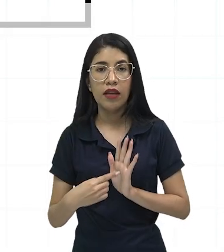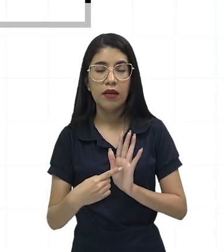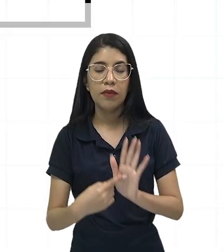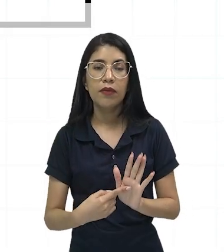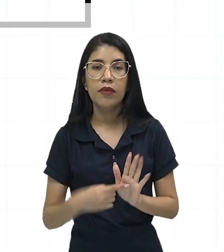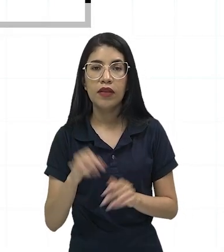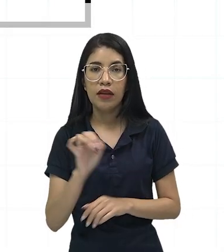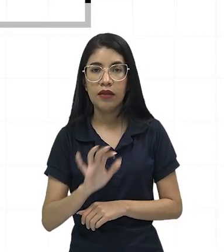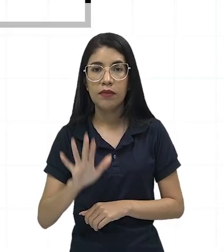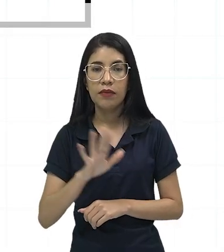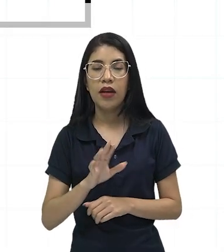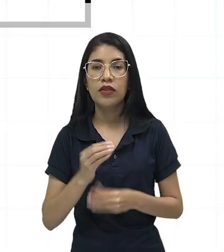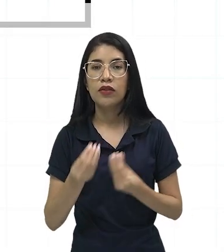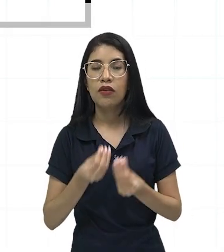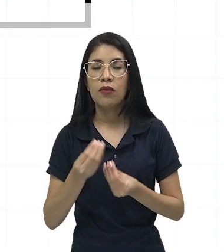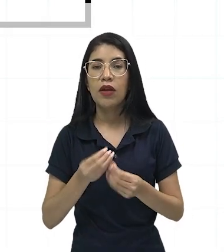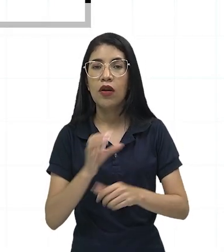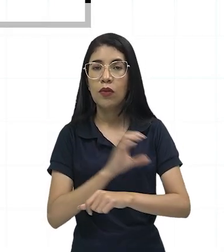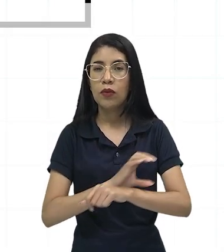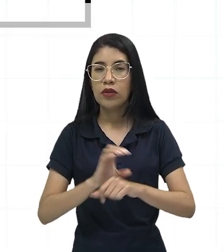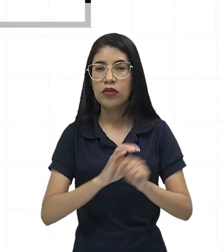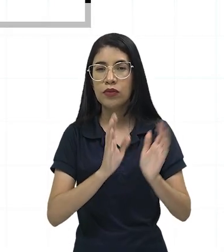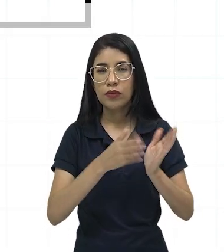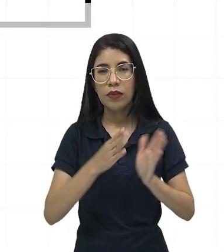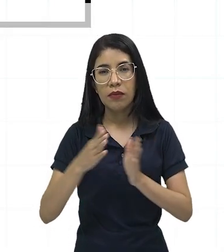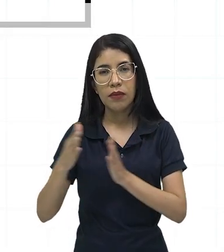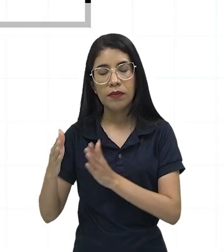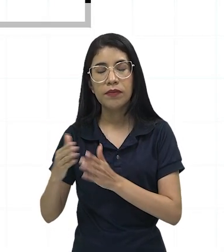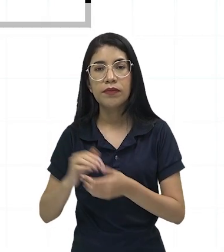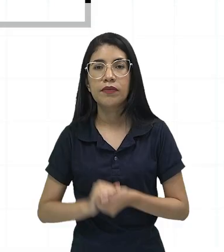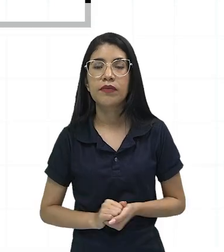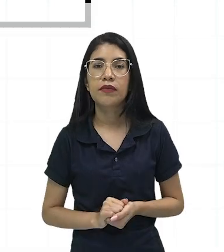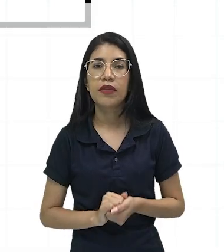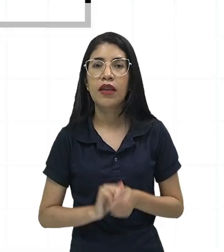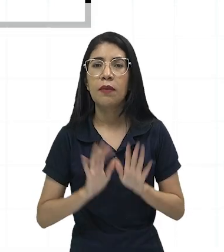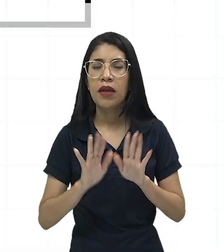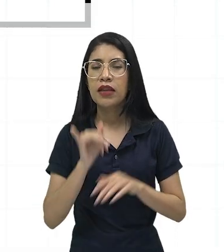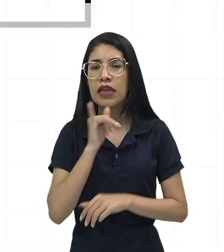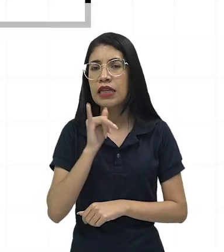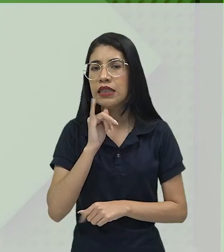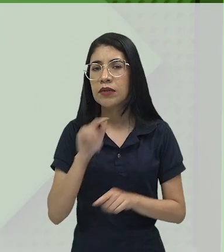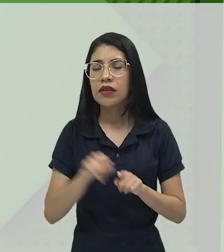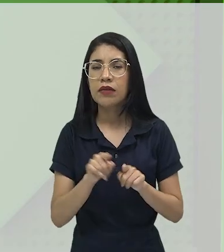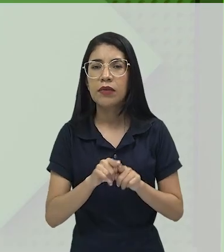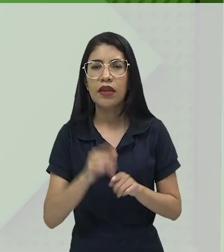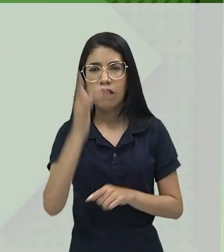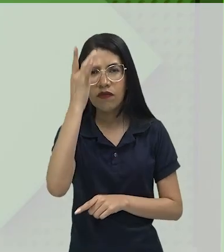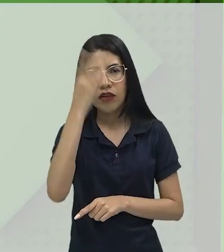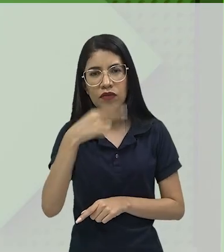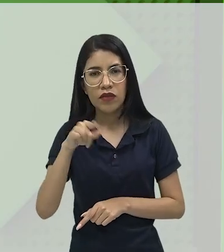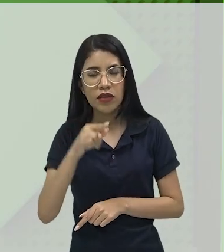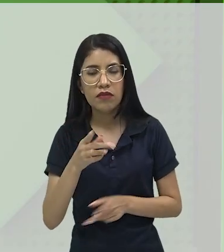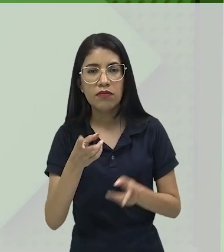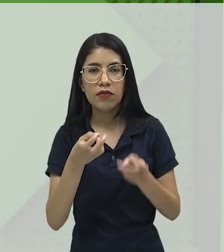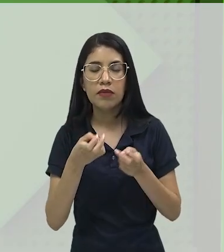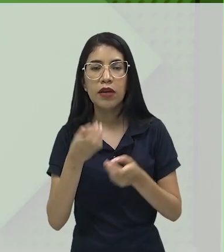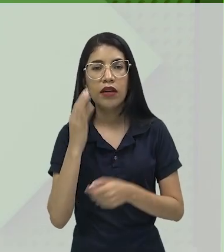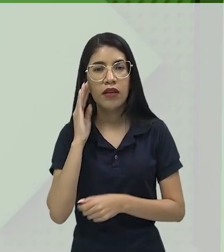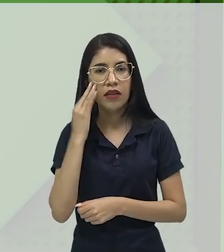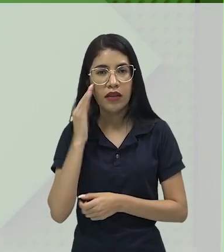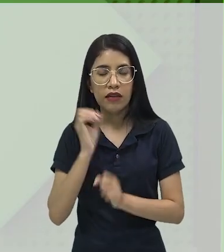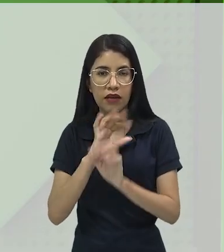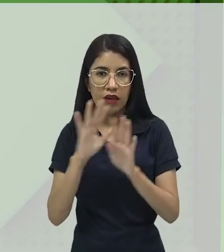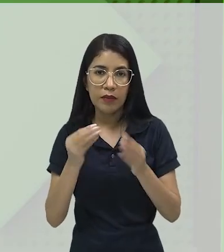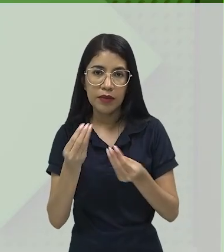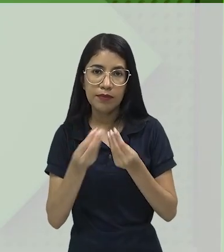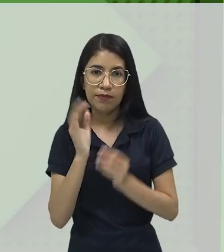circuito em série. Mas sabe qual é o exemplo do circuito em série, gente, que é fácil da gente entender como isso